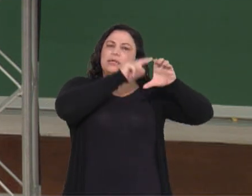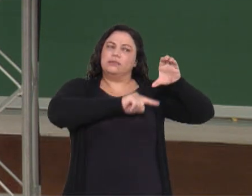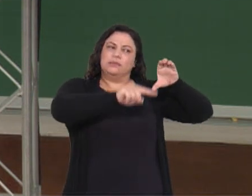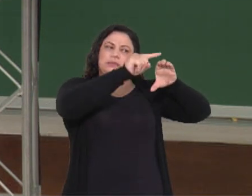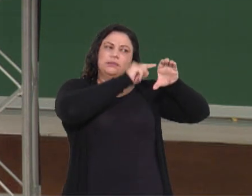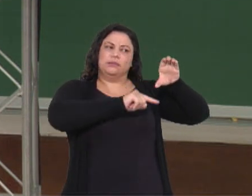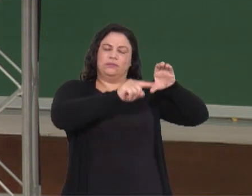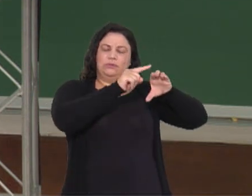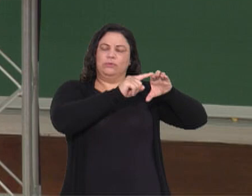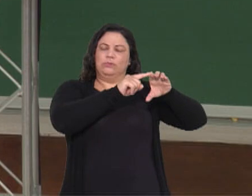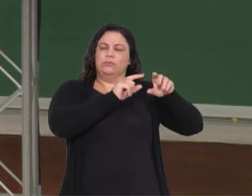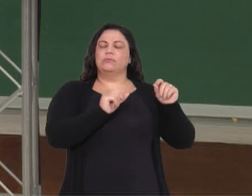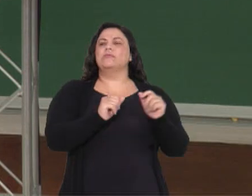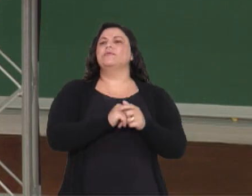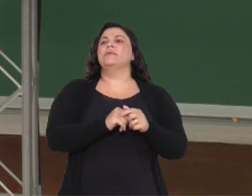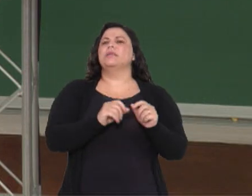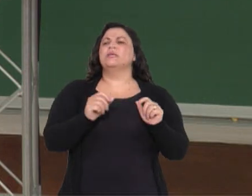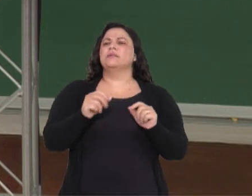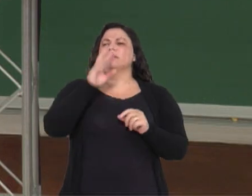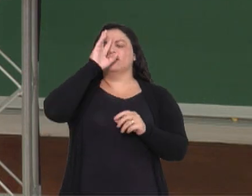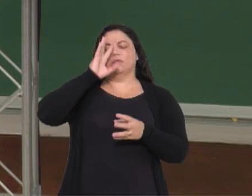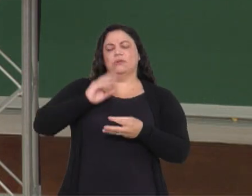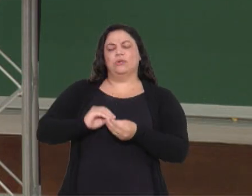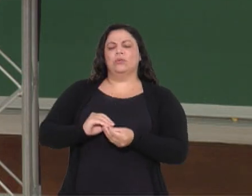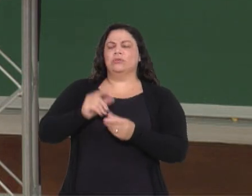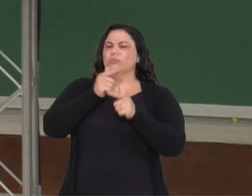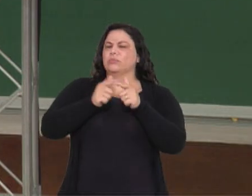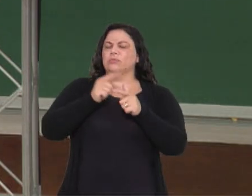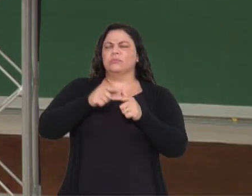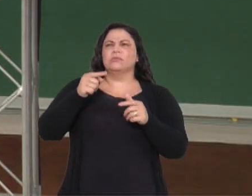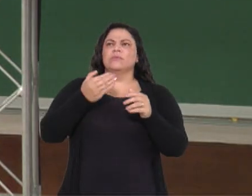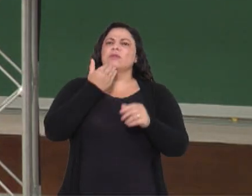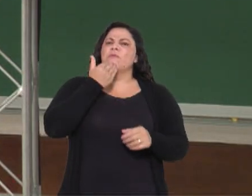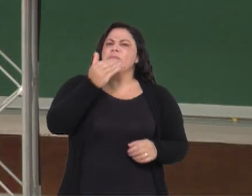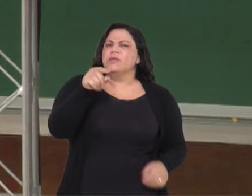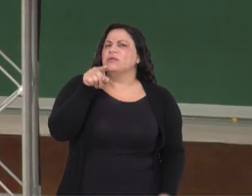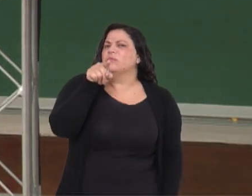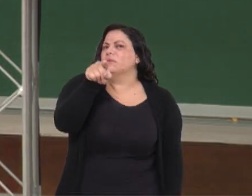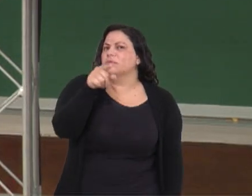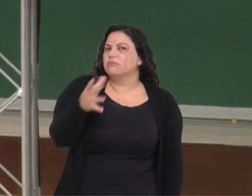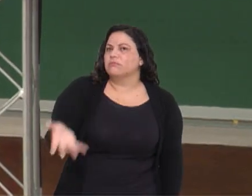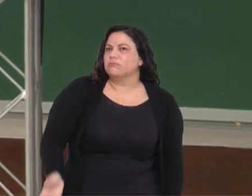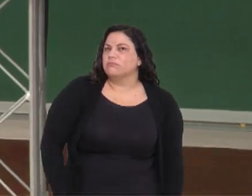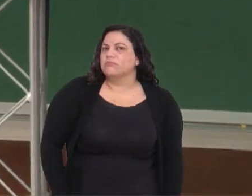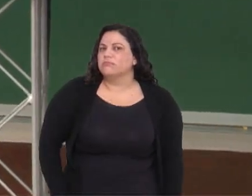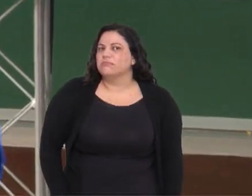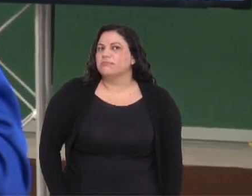resolver o exercício, para resolver alguns problemas. Eu vou pedir para você fazer uma reflexão. Vou na 2 aqui, ó.